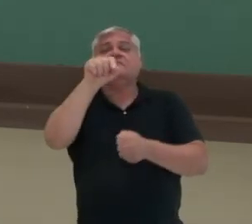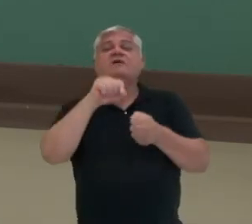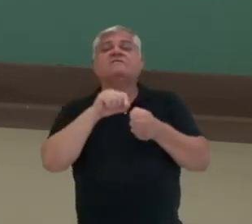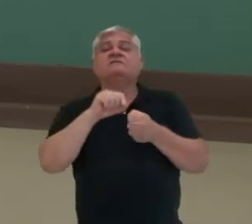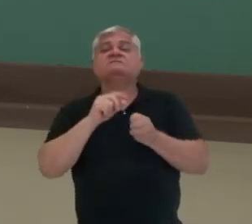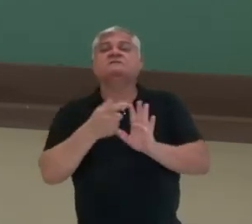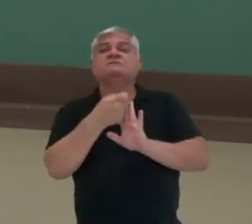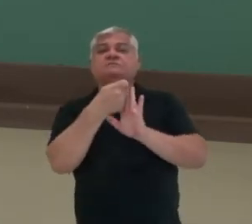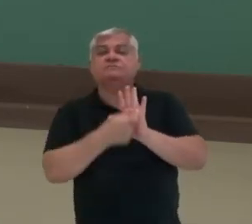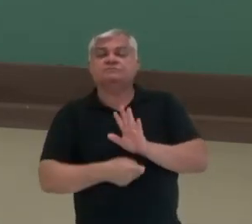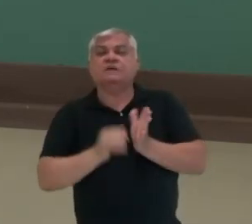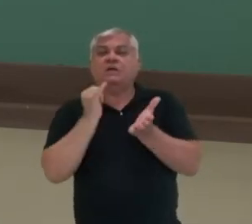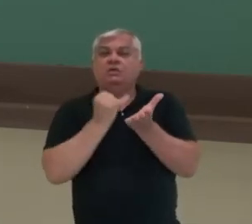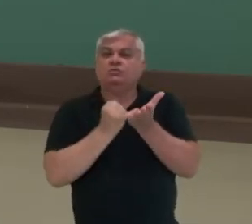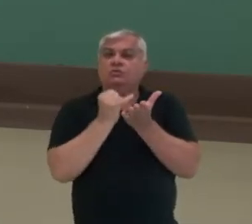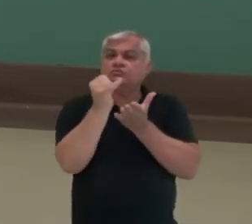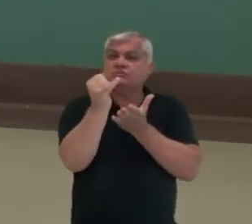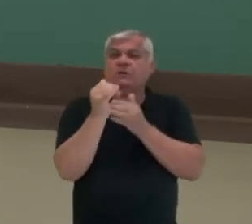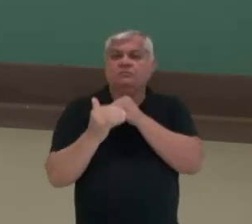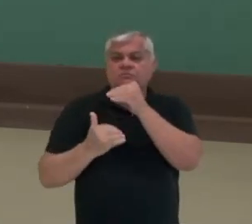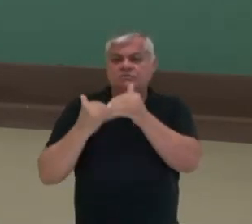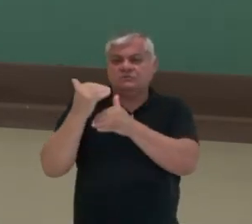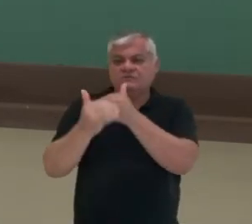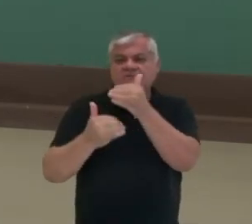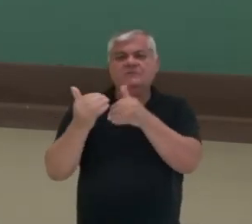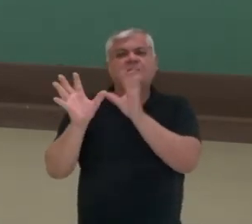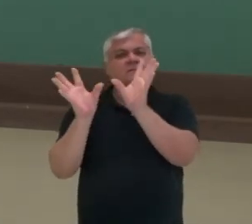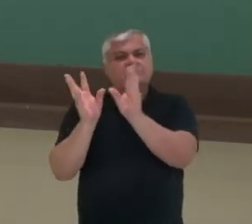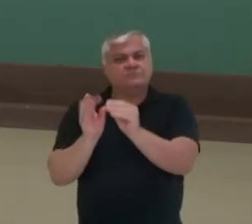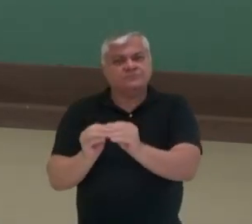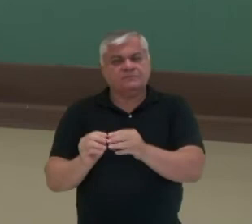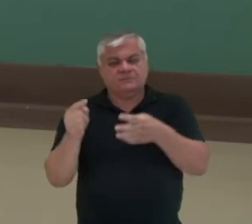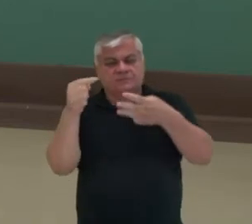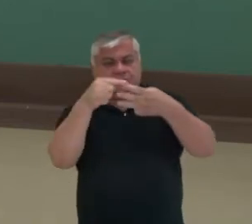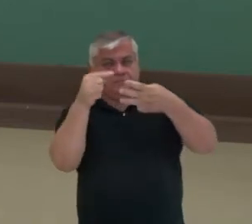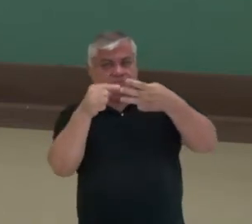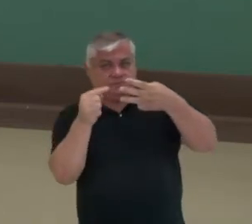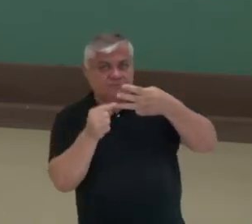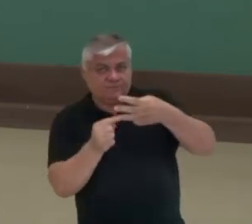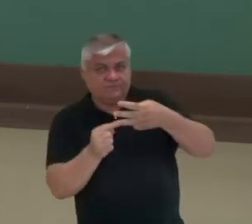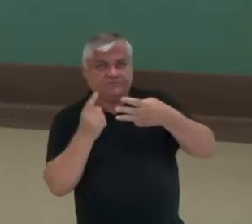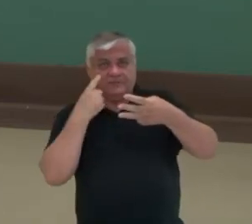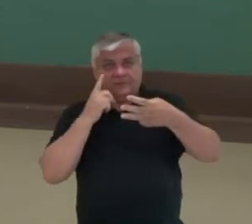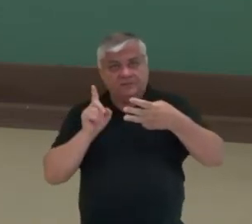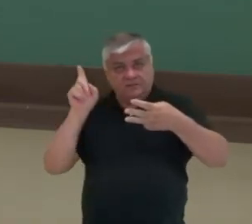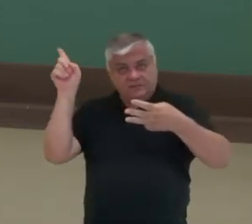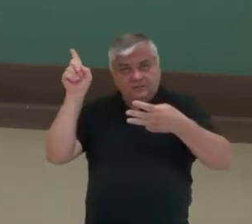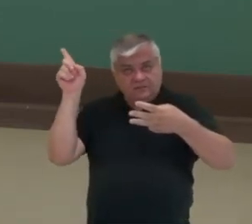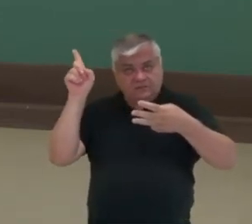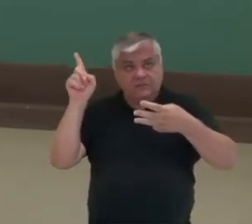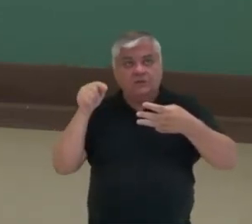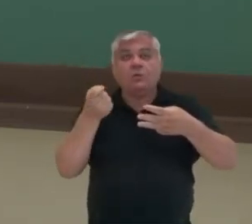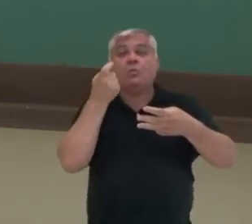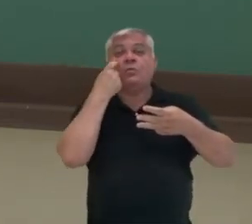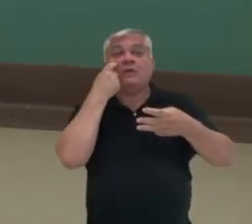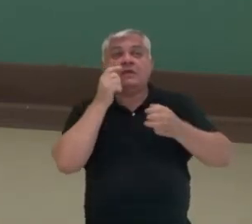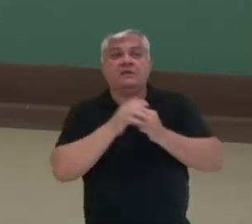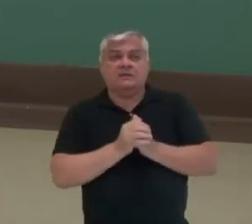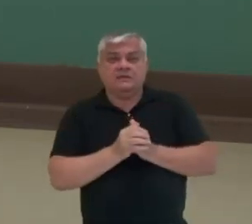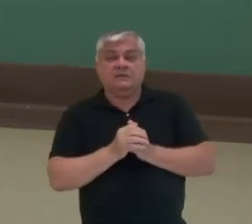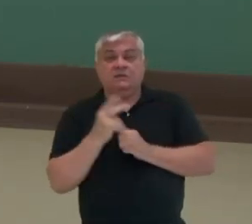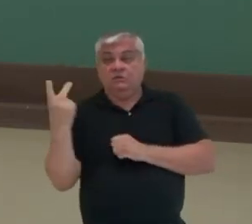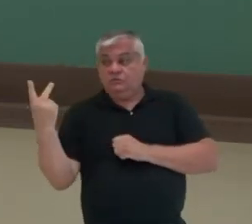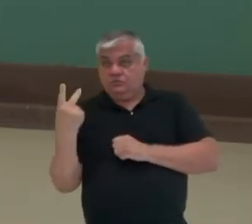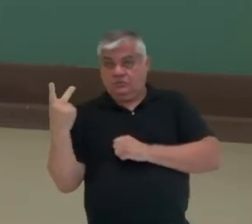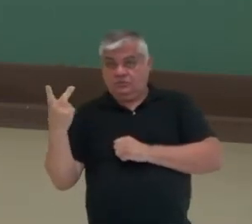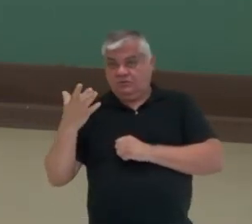A introdução, o desenvolvimento, a conclusão. Fica na tela observando que em dupla